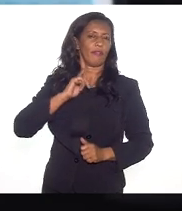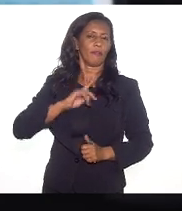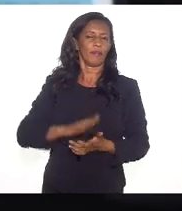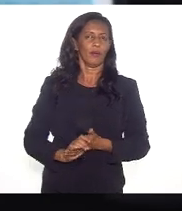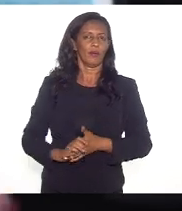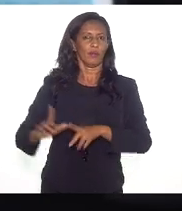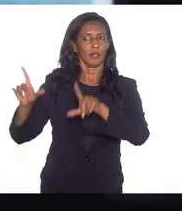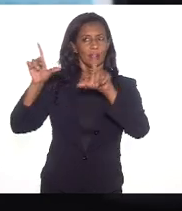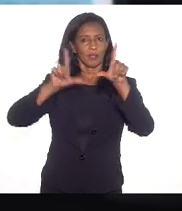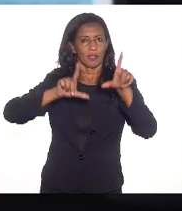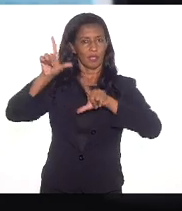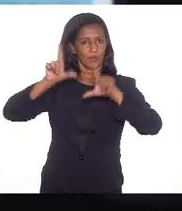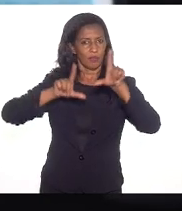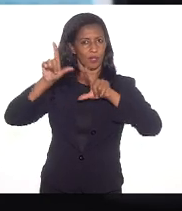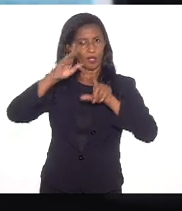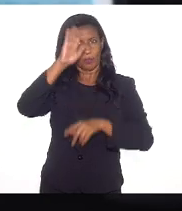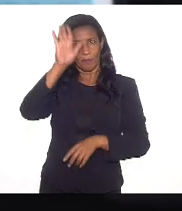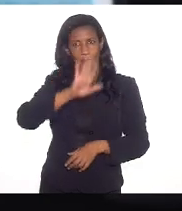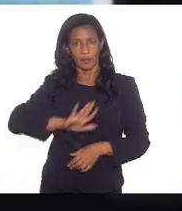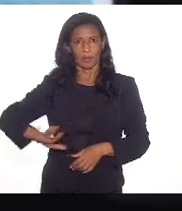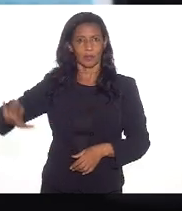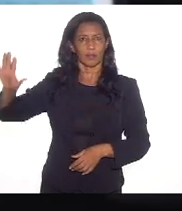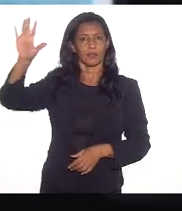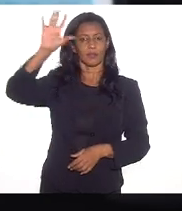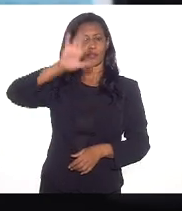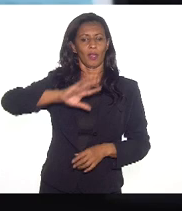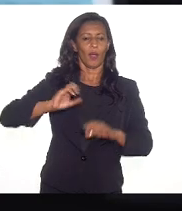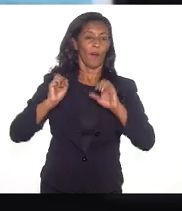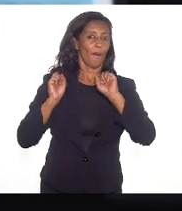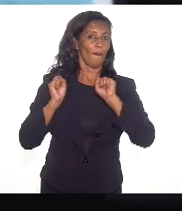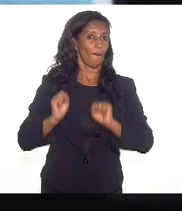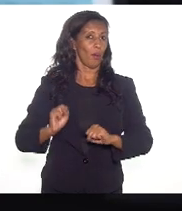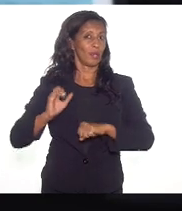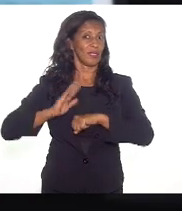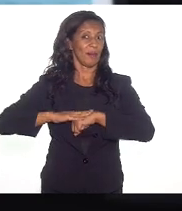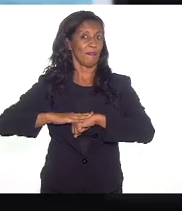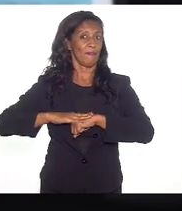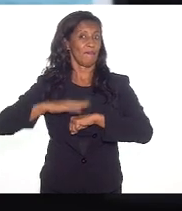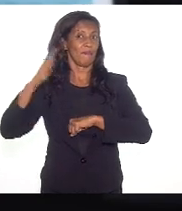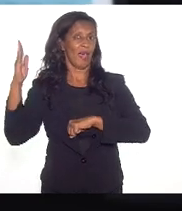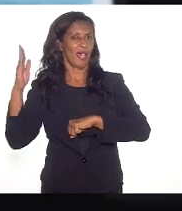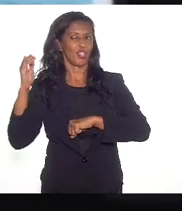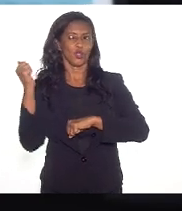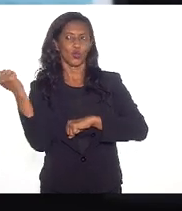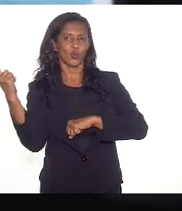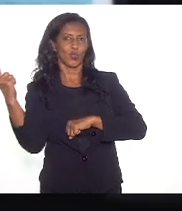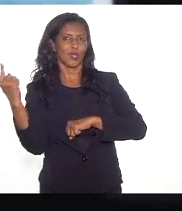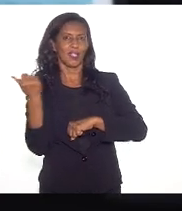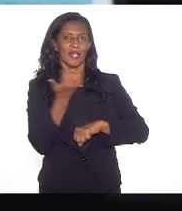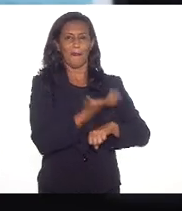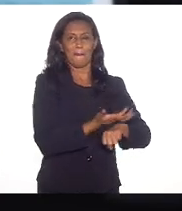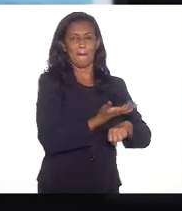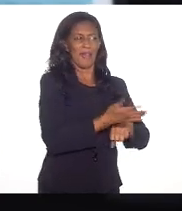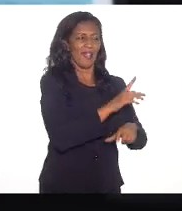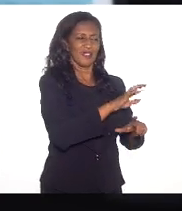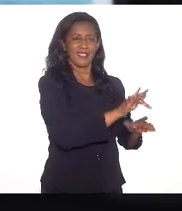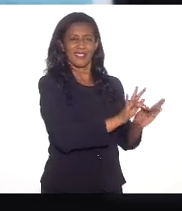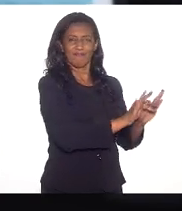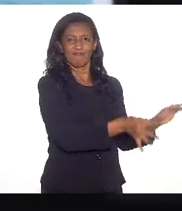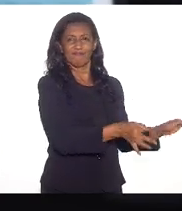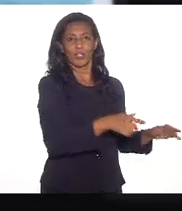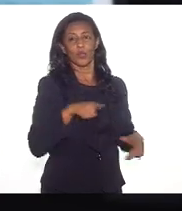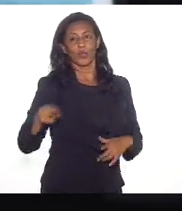ser televisionado para o Brasil inteiro, possa, mais que o jogo é aqui na nossa praça, possa aparecer naquela